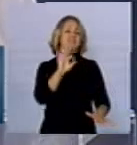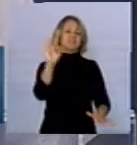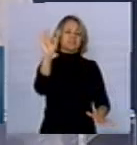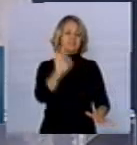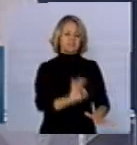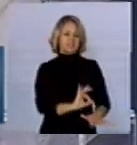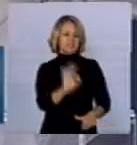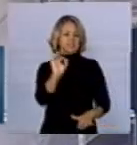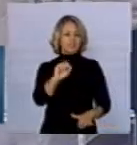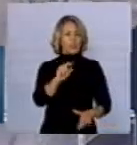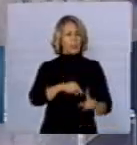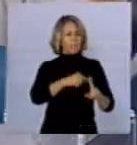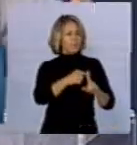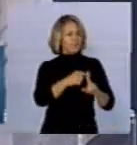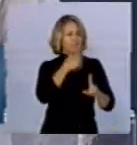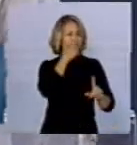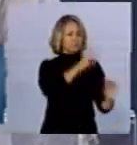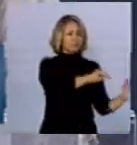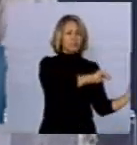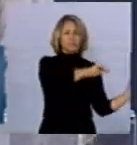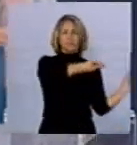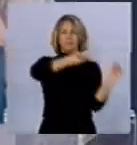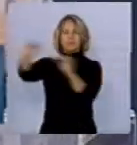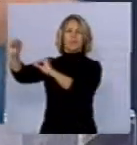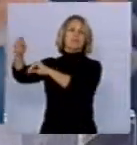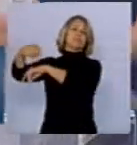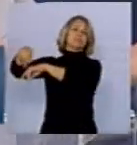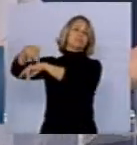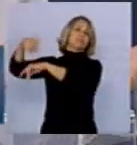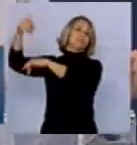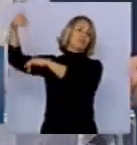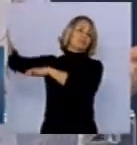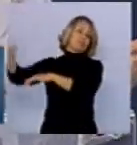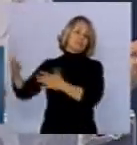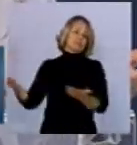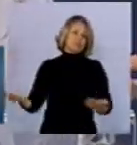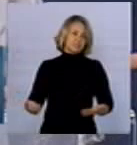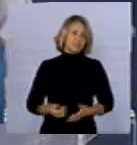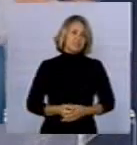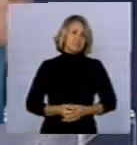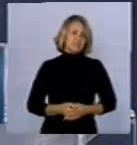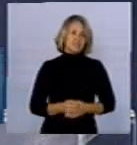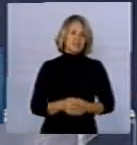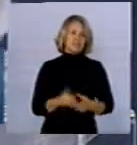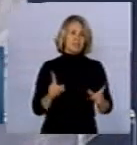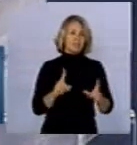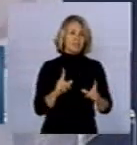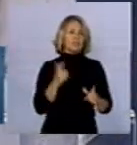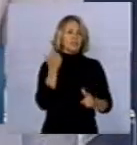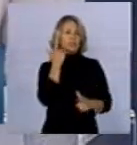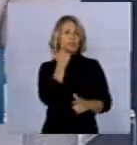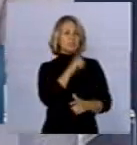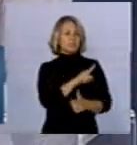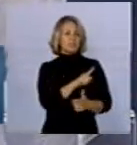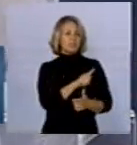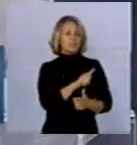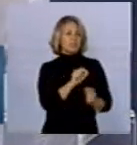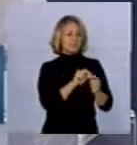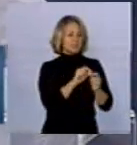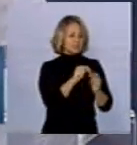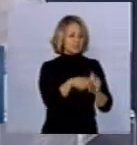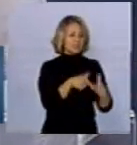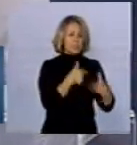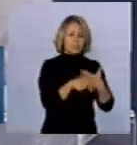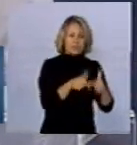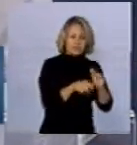70%, ou mais é exportado também sangria não gera os empregos para